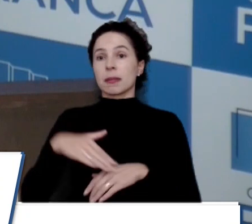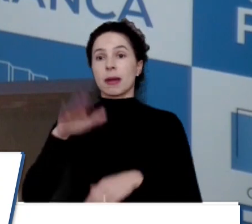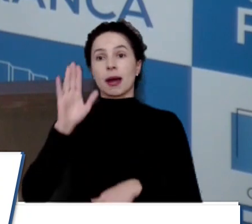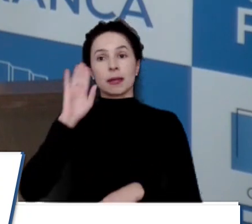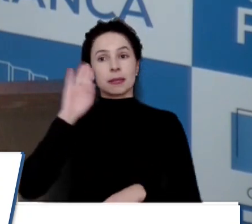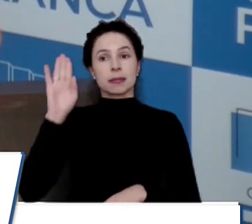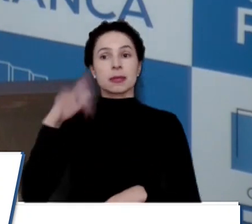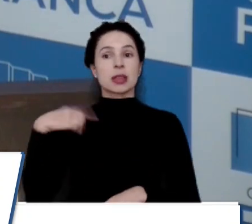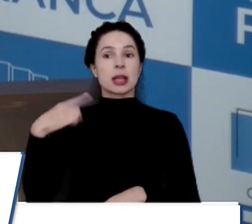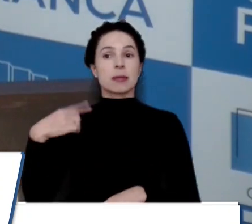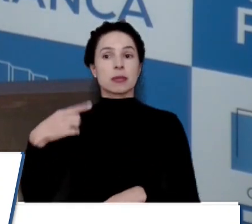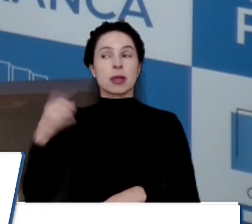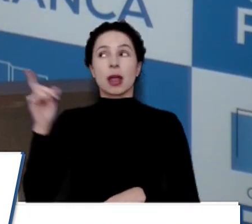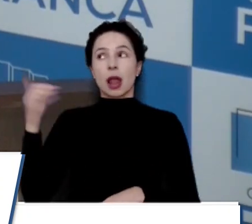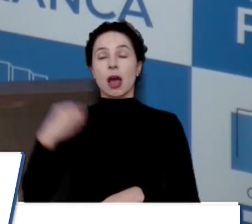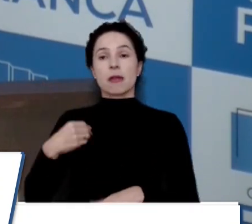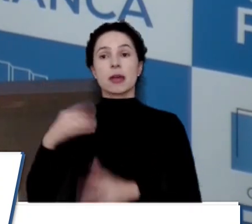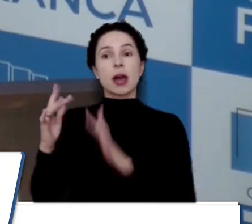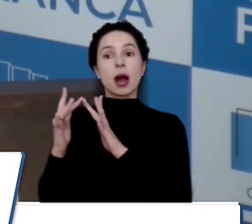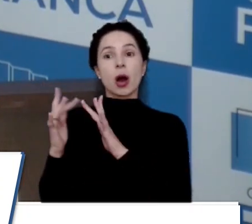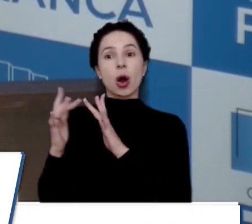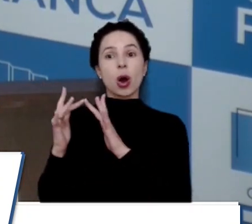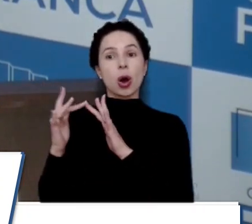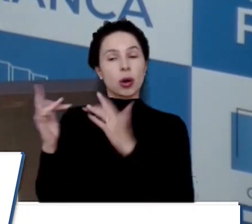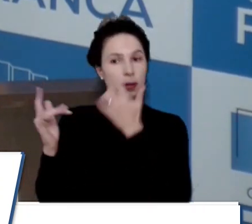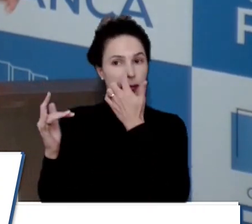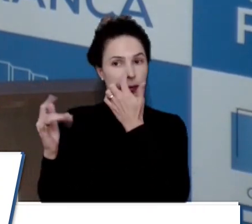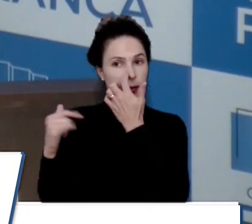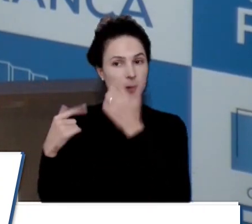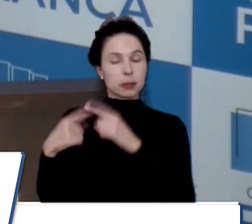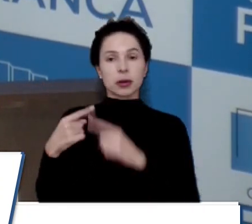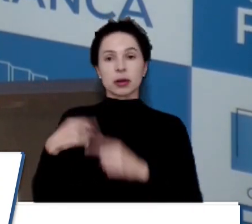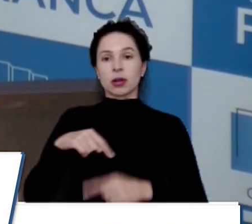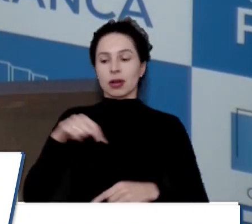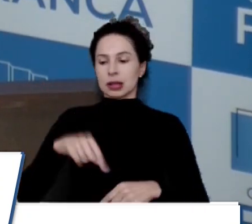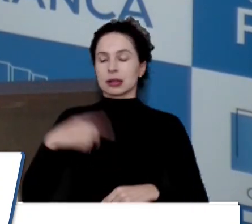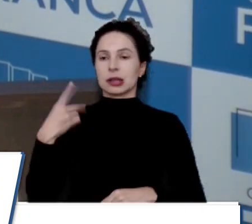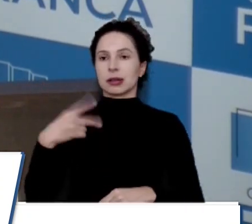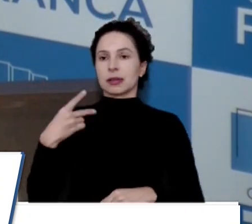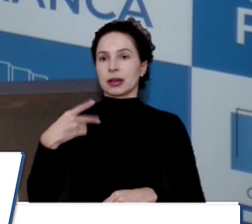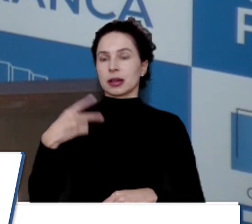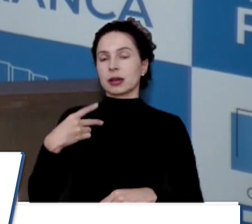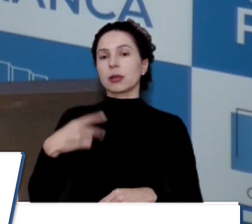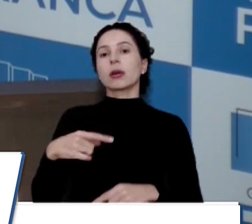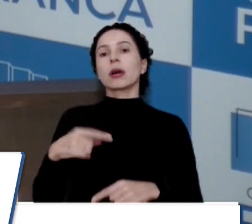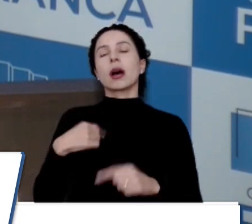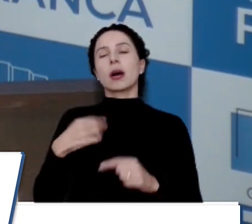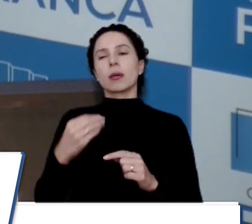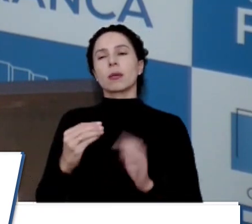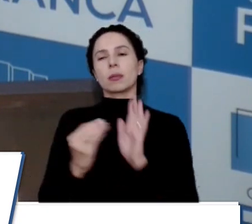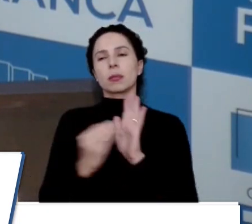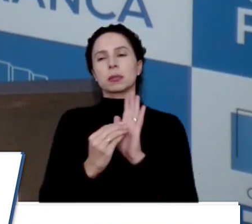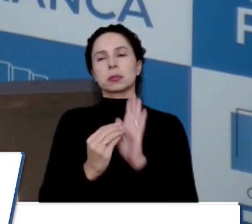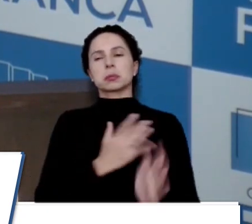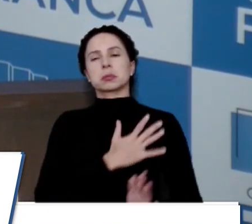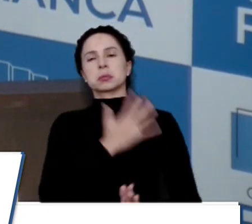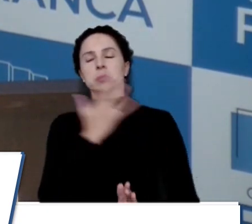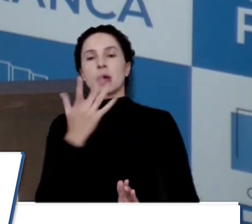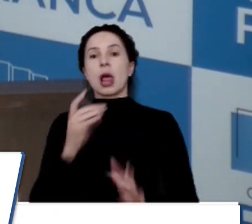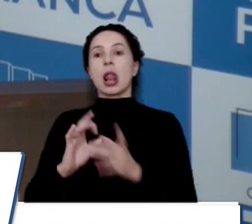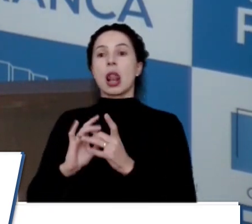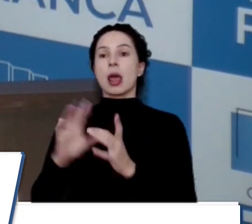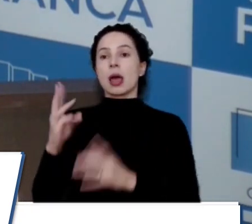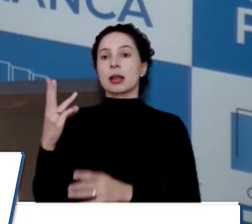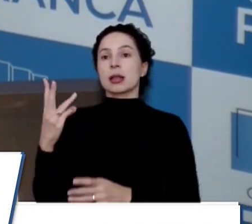né que tá lá junto com o governador porque nós Vereador Inclusive eu fiz emoção de república foi liberado aí 35